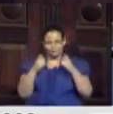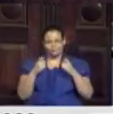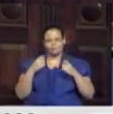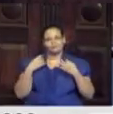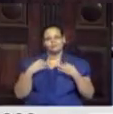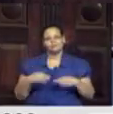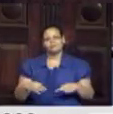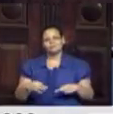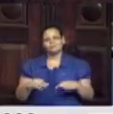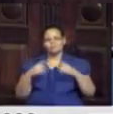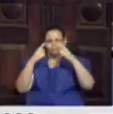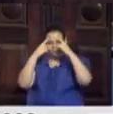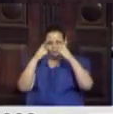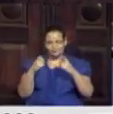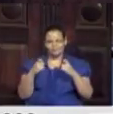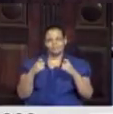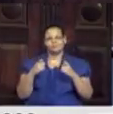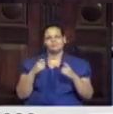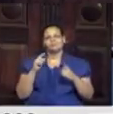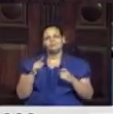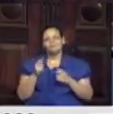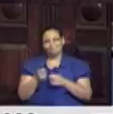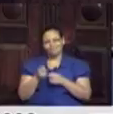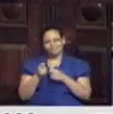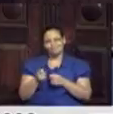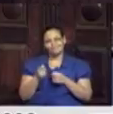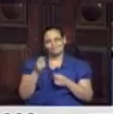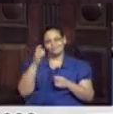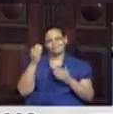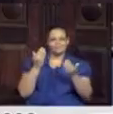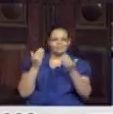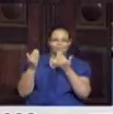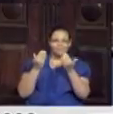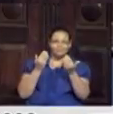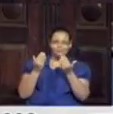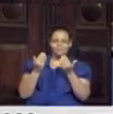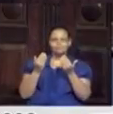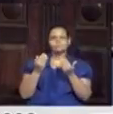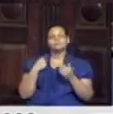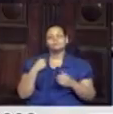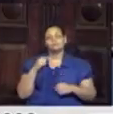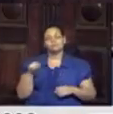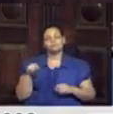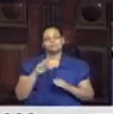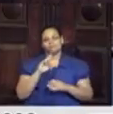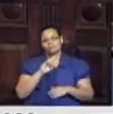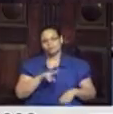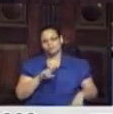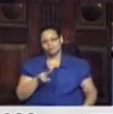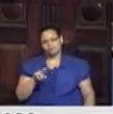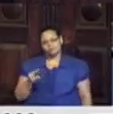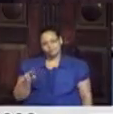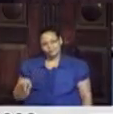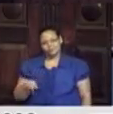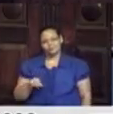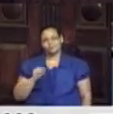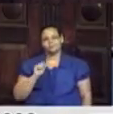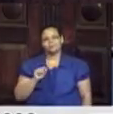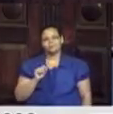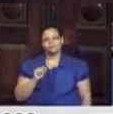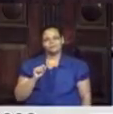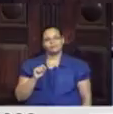e violência psicológica. E aí, em cada uma dessas classificações,